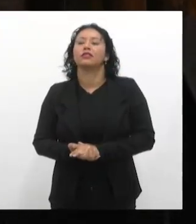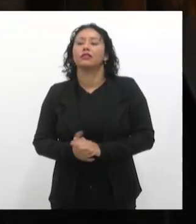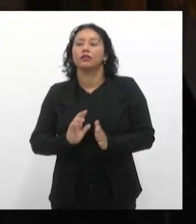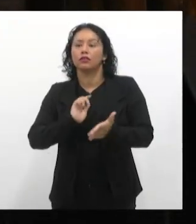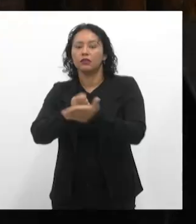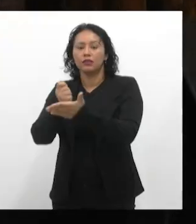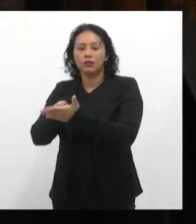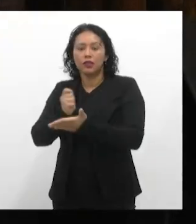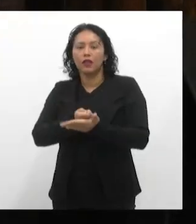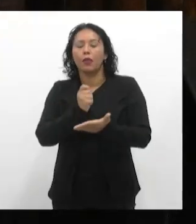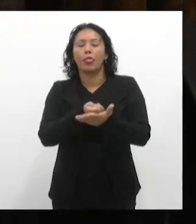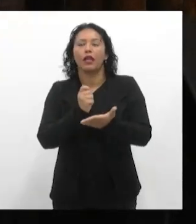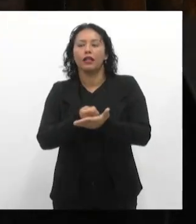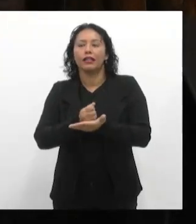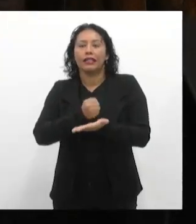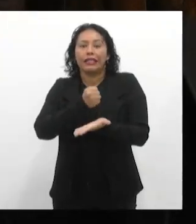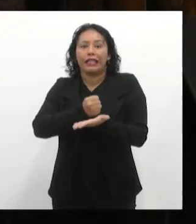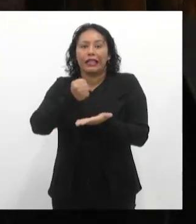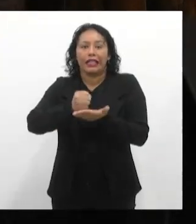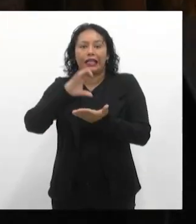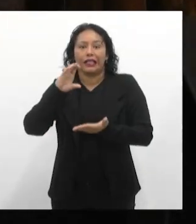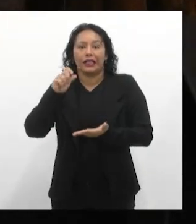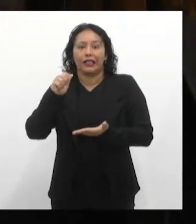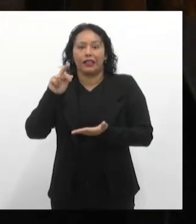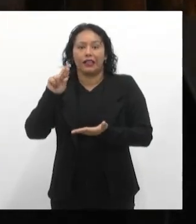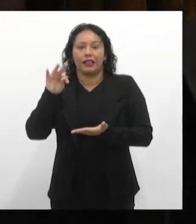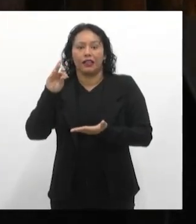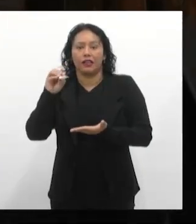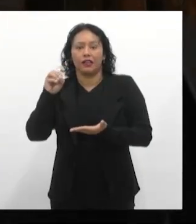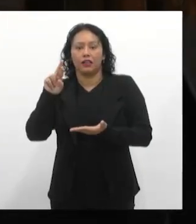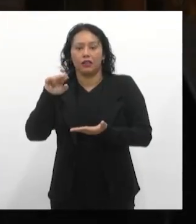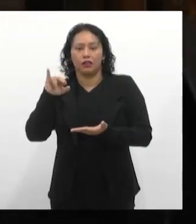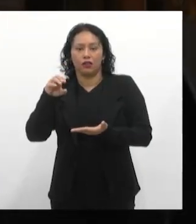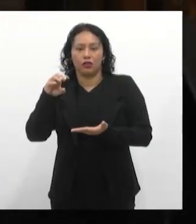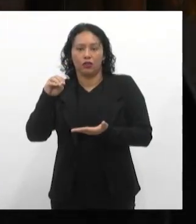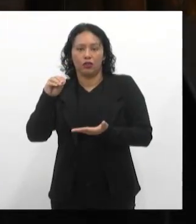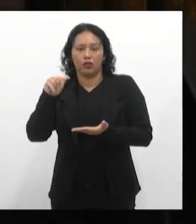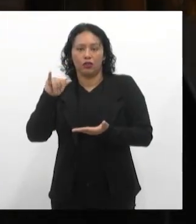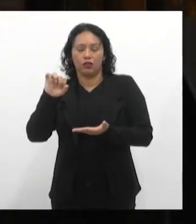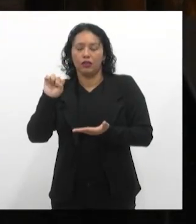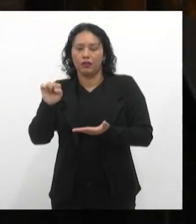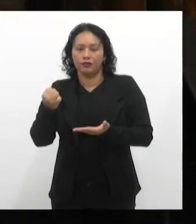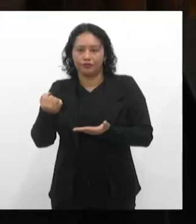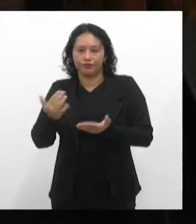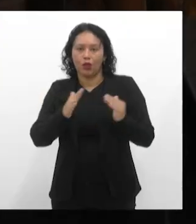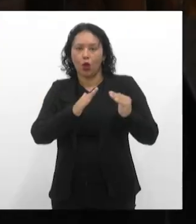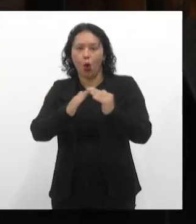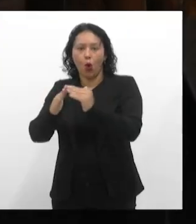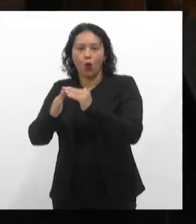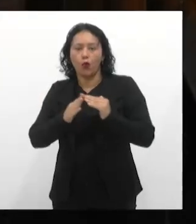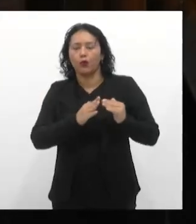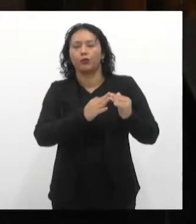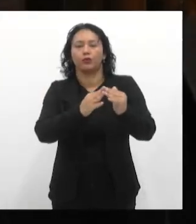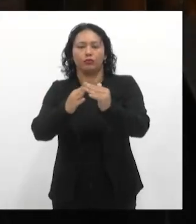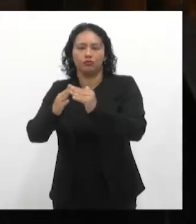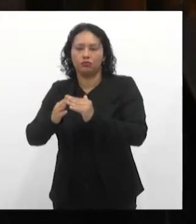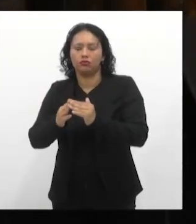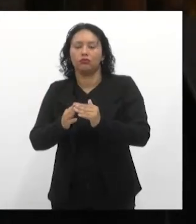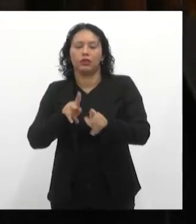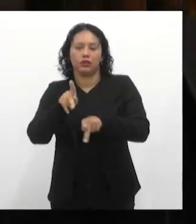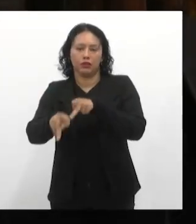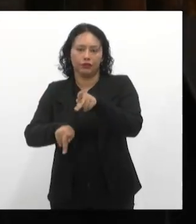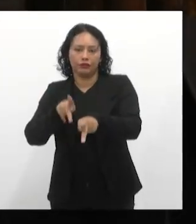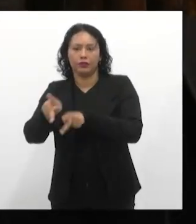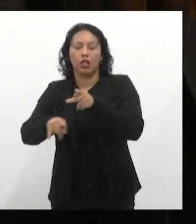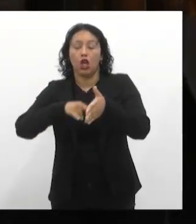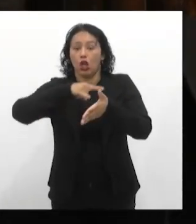pagar custas cartoriais com relação à questão habitacionais, documentação para